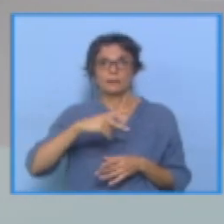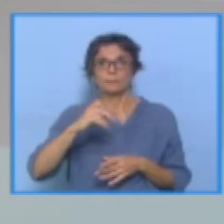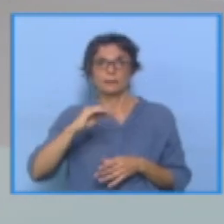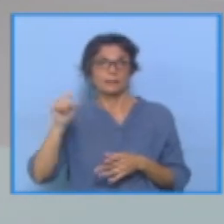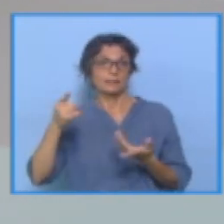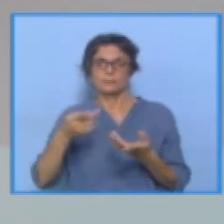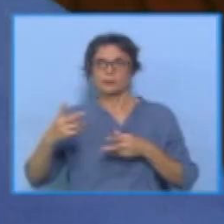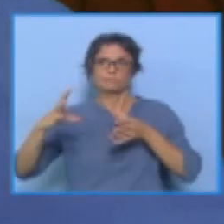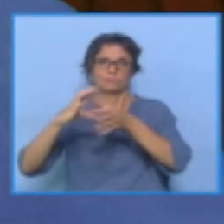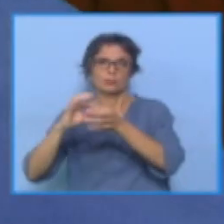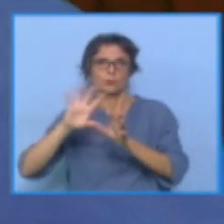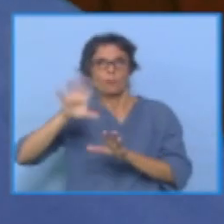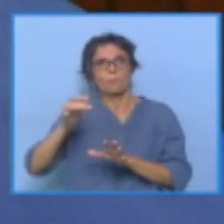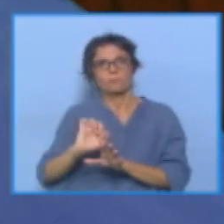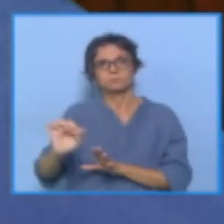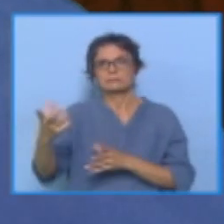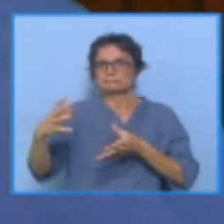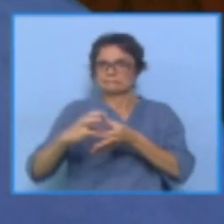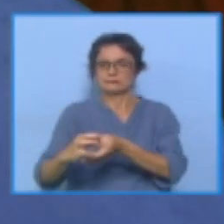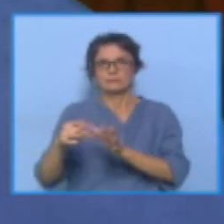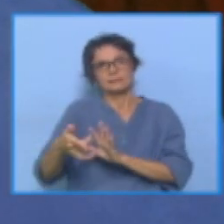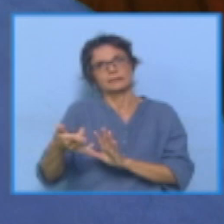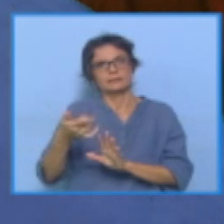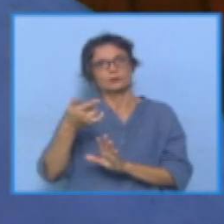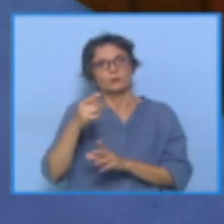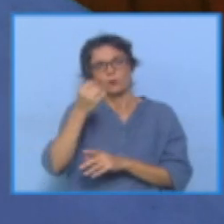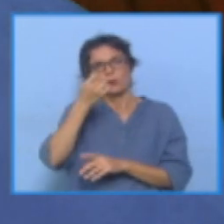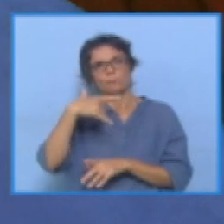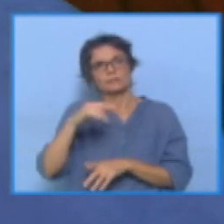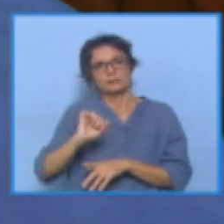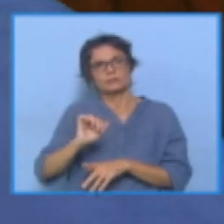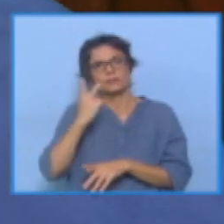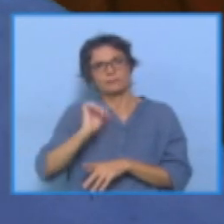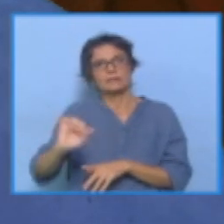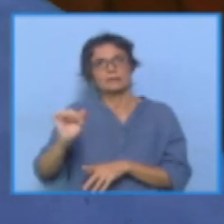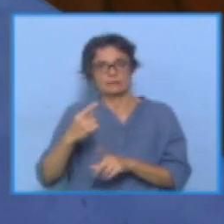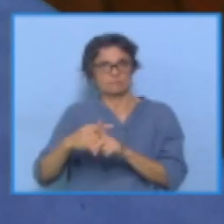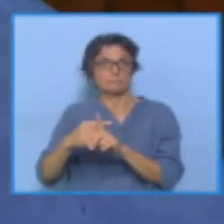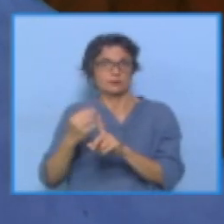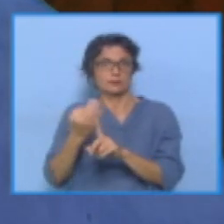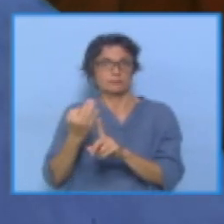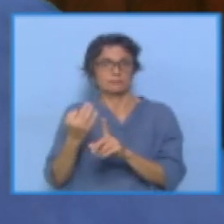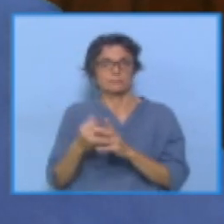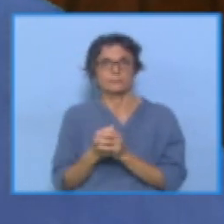ele está. E, portanto, também é uma história positiva que nós conseguimos acolher nesse livro.